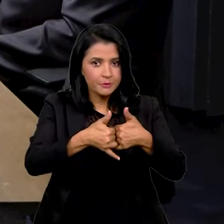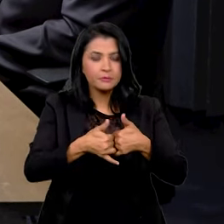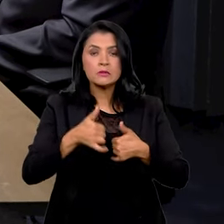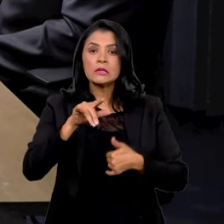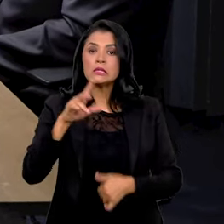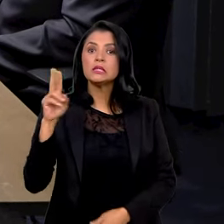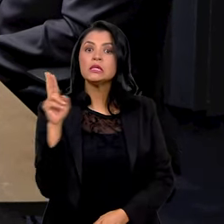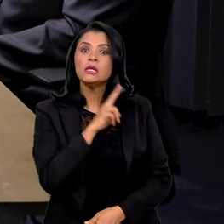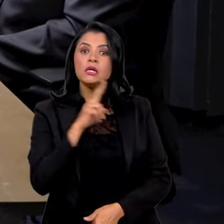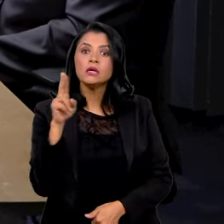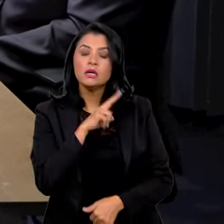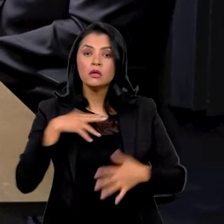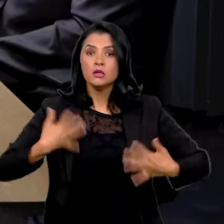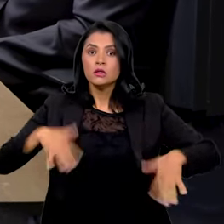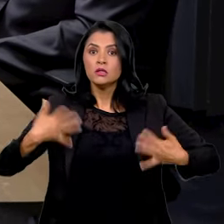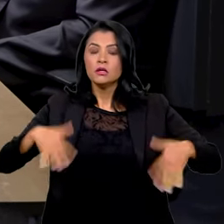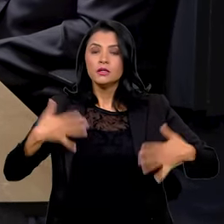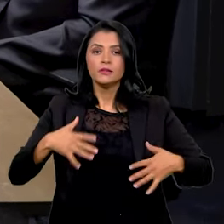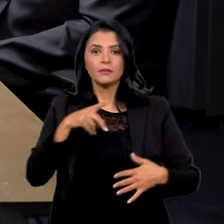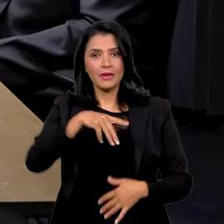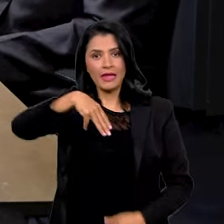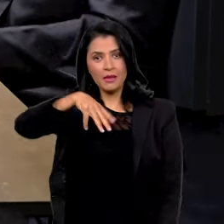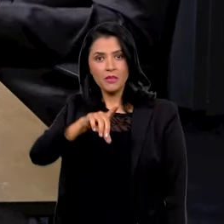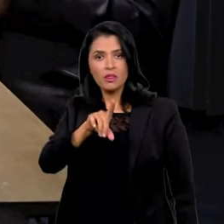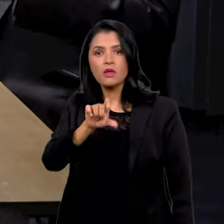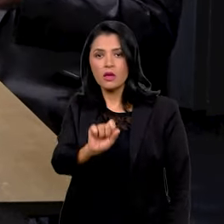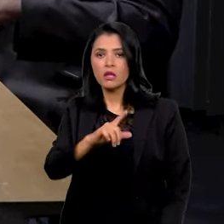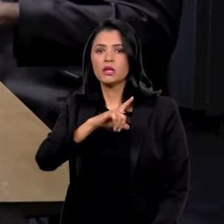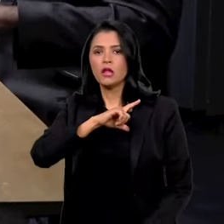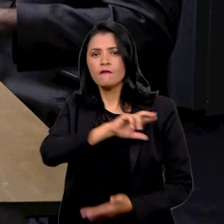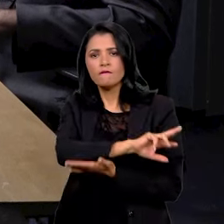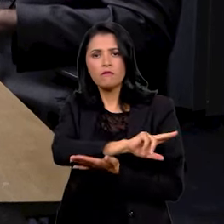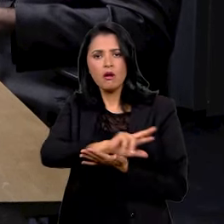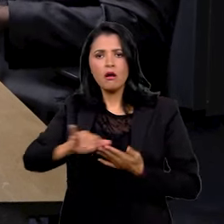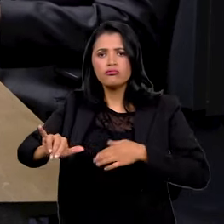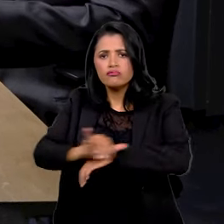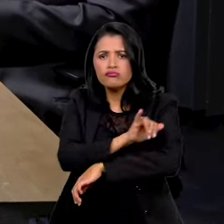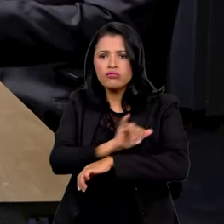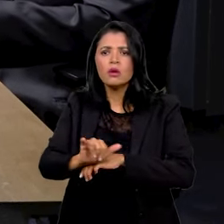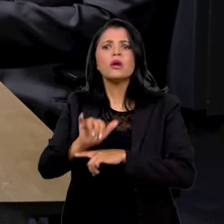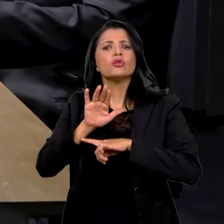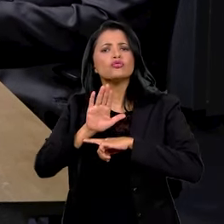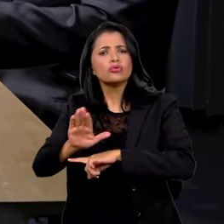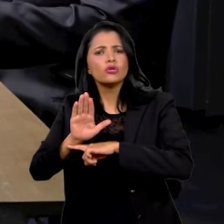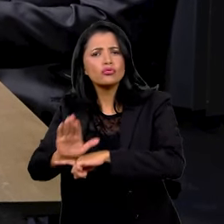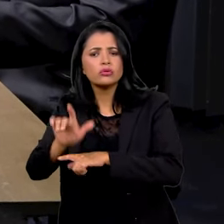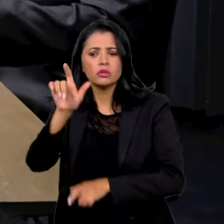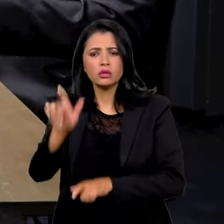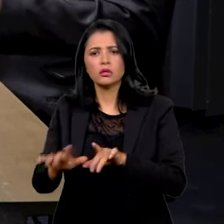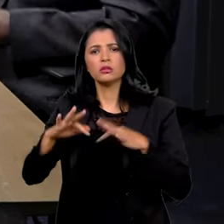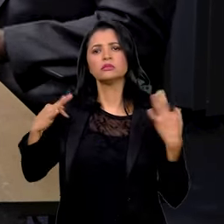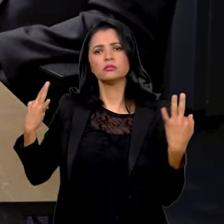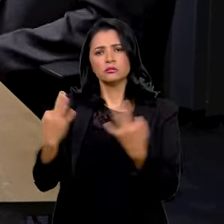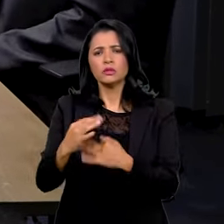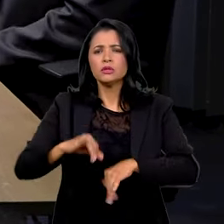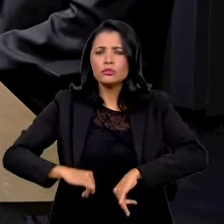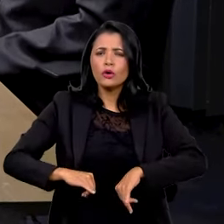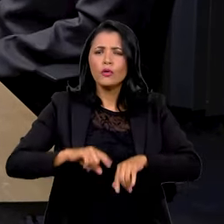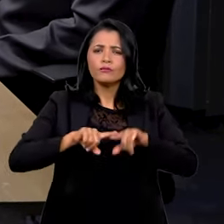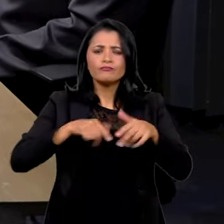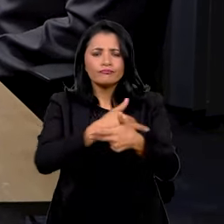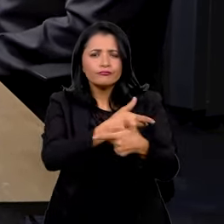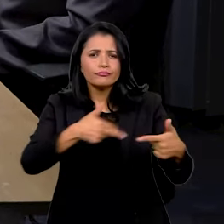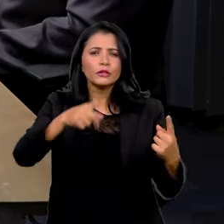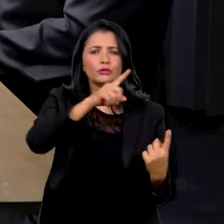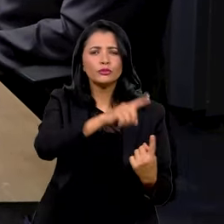emergência ou calamidade pública o MDS adota uma série de medidas para ajudar as famílias que sofrem com os